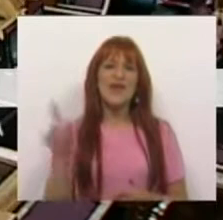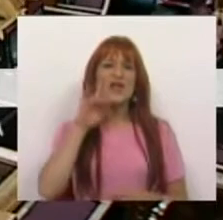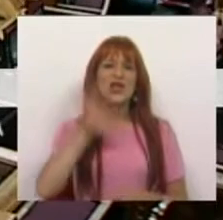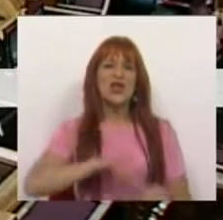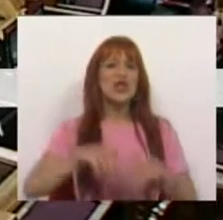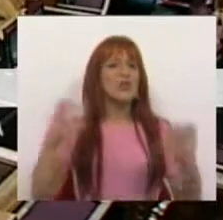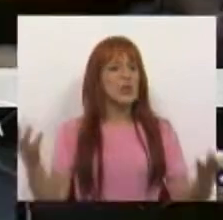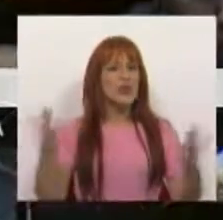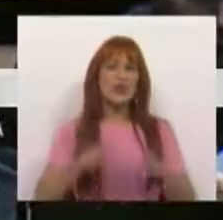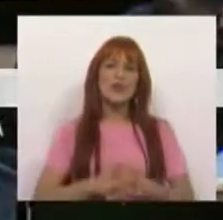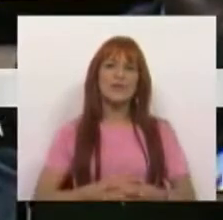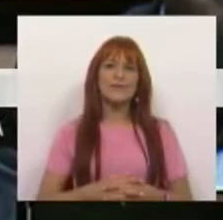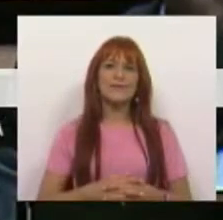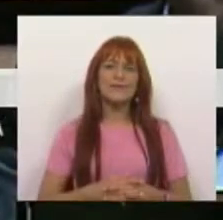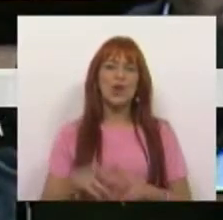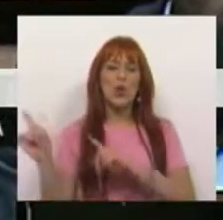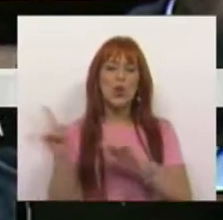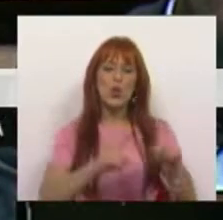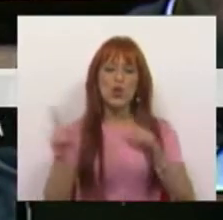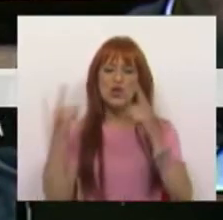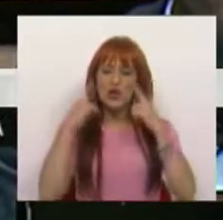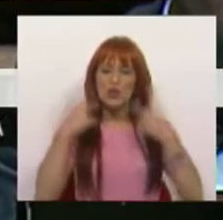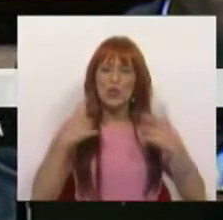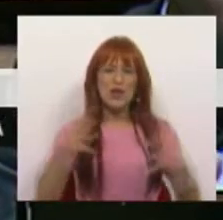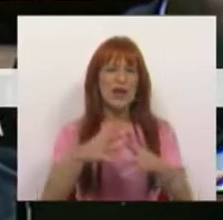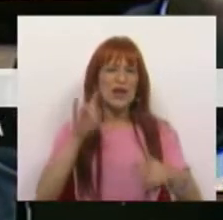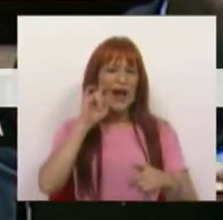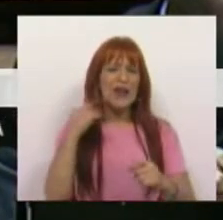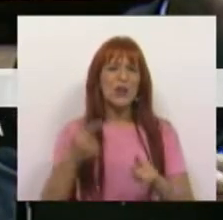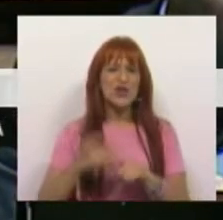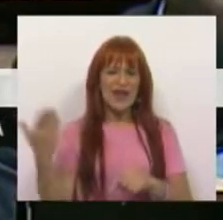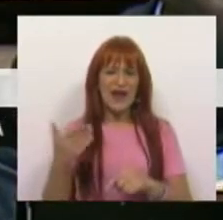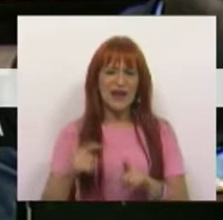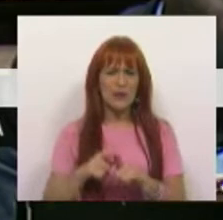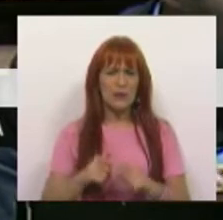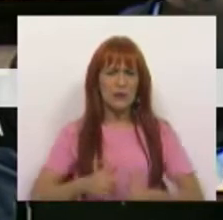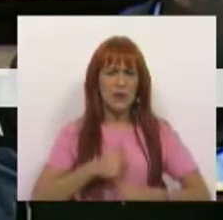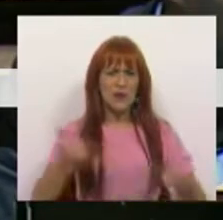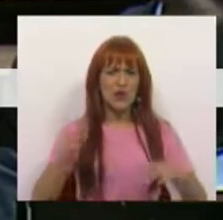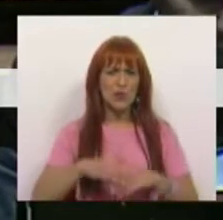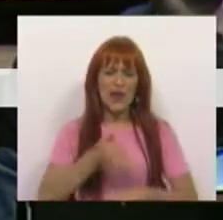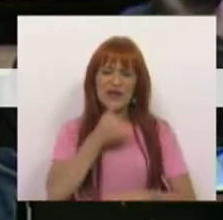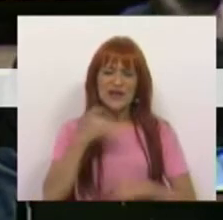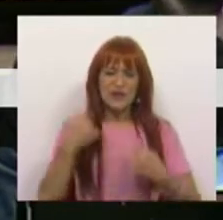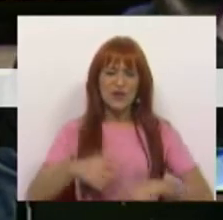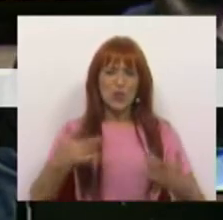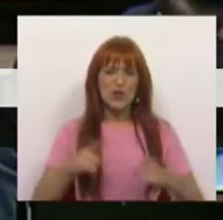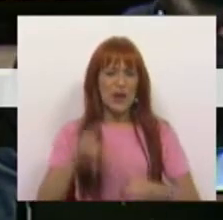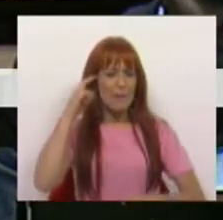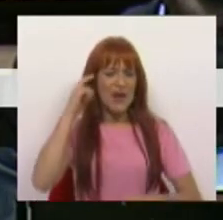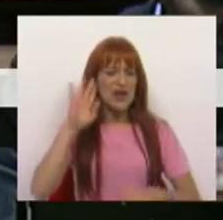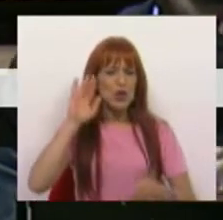Senhoras e senhores deputados, os transportes públicos são uma das garantias do direito à cidade, sendo por isso determinante